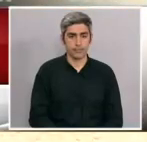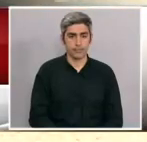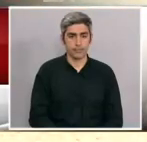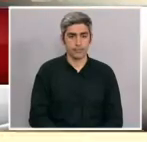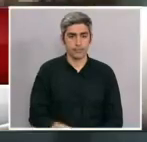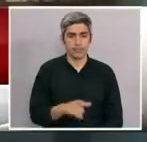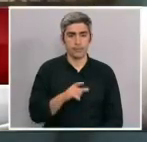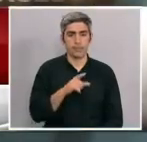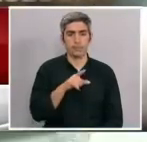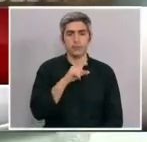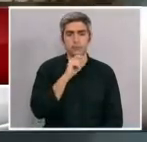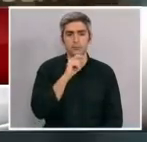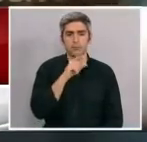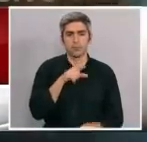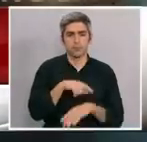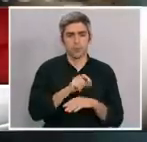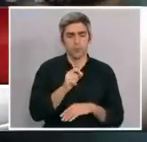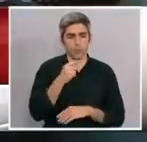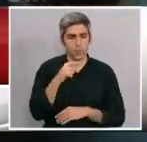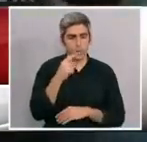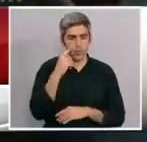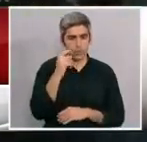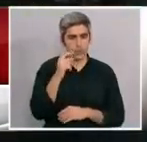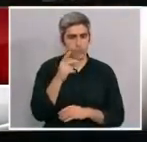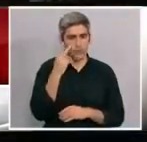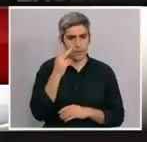Isto deve ser um momento único na vida.